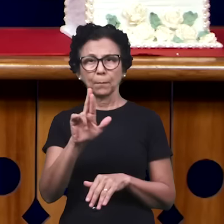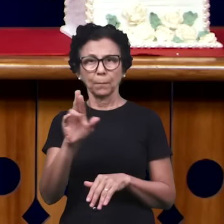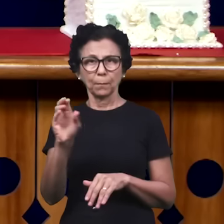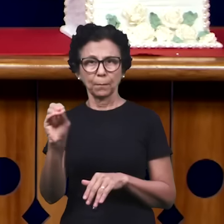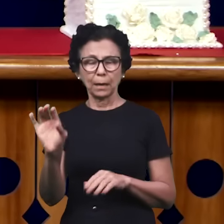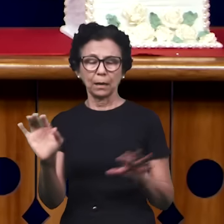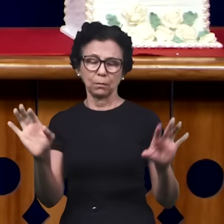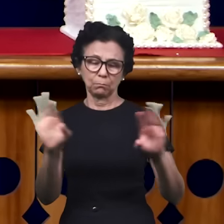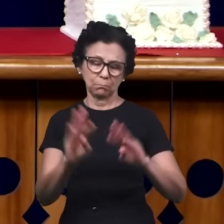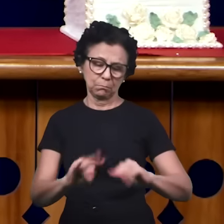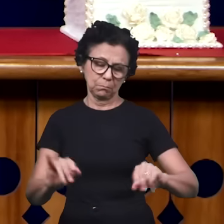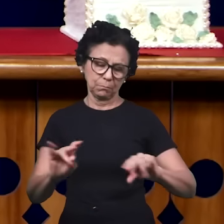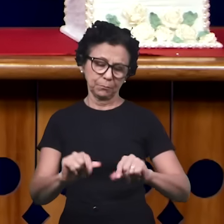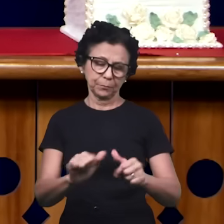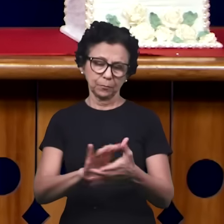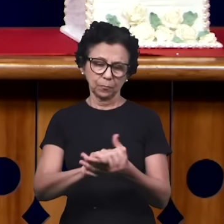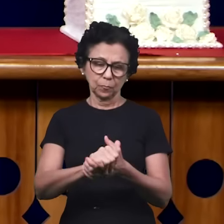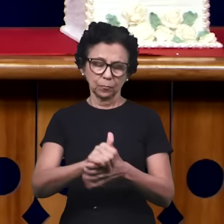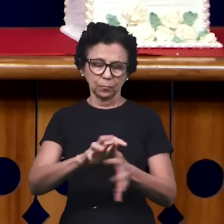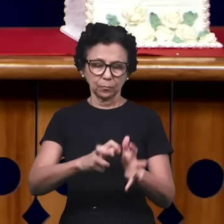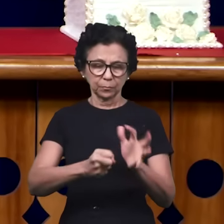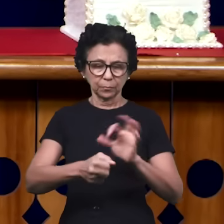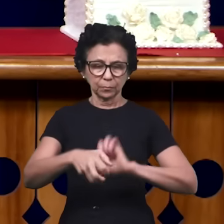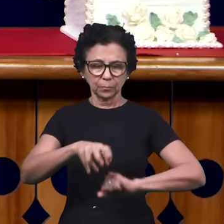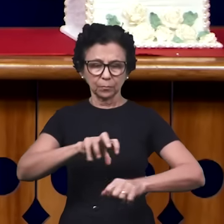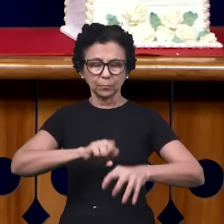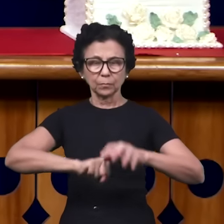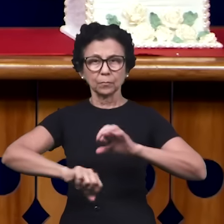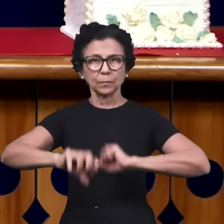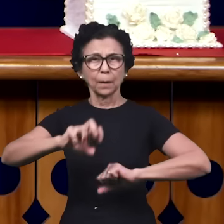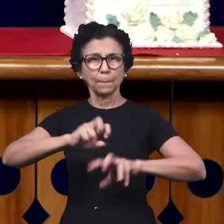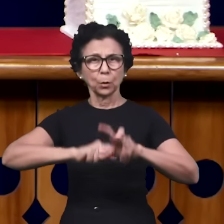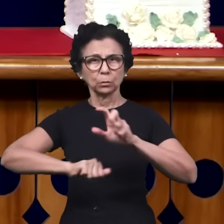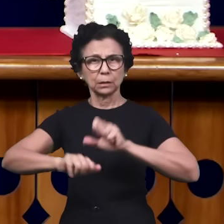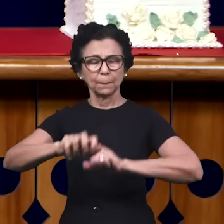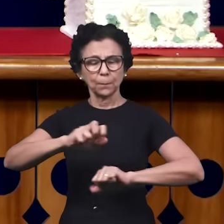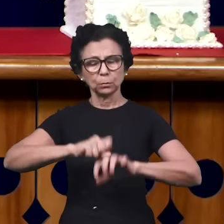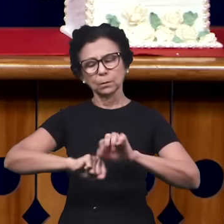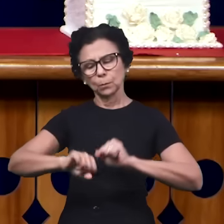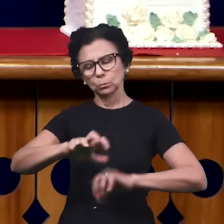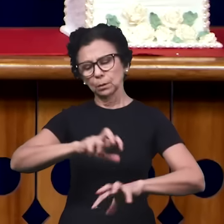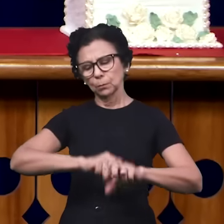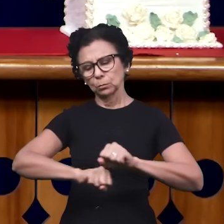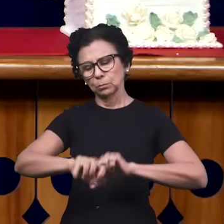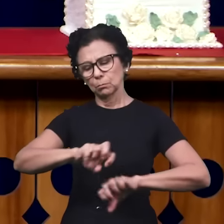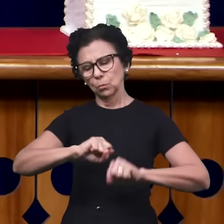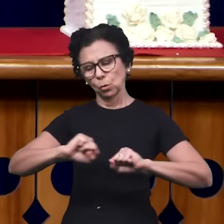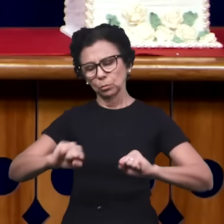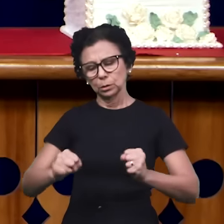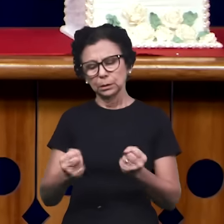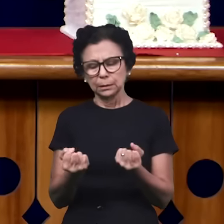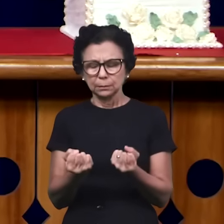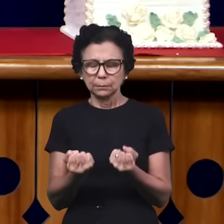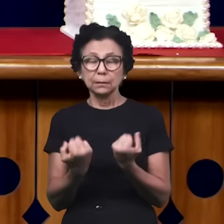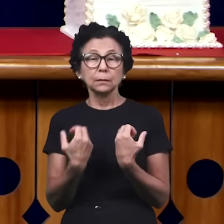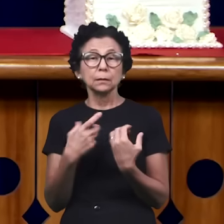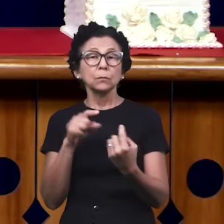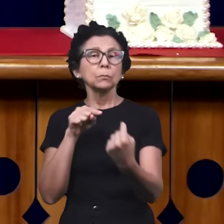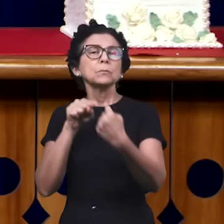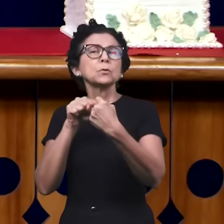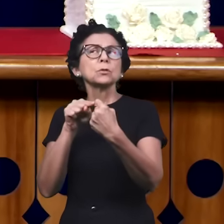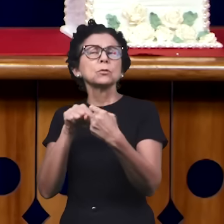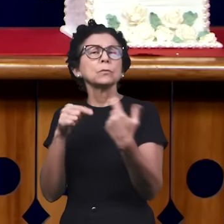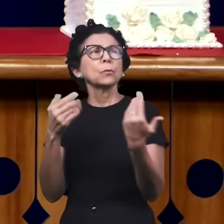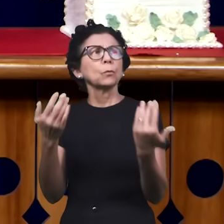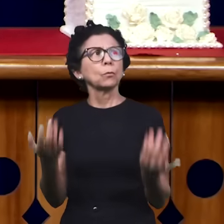na mão do oleiro, mas ele também vai tomar, a partir do momento que ele toma forma, ele também vai ter um propósito.